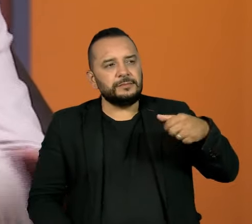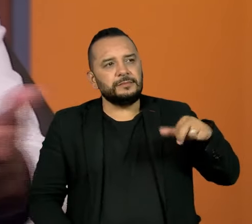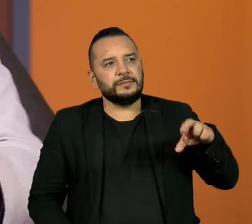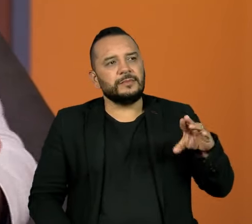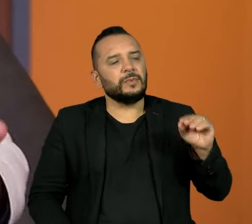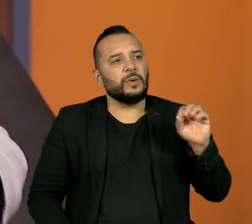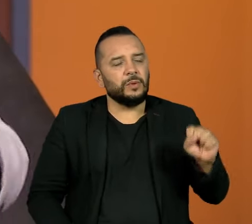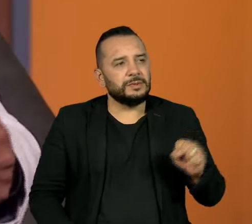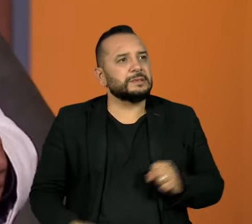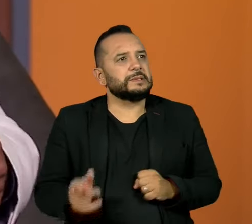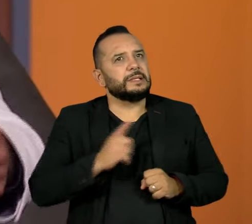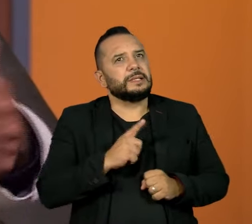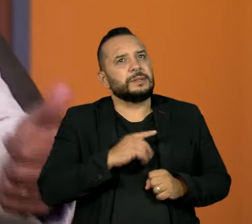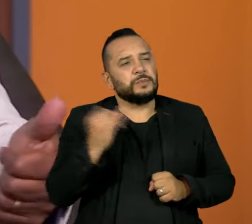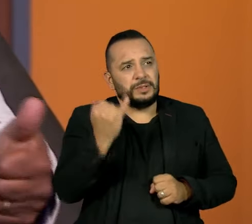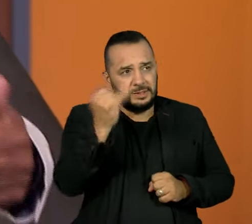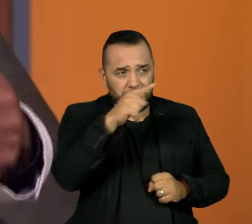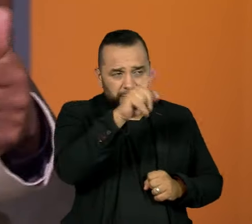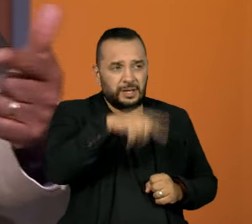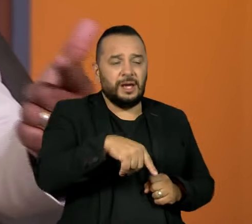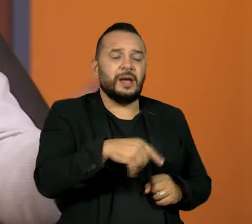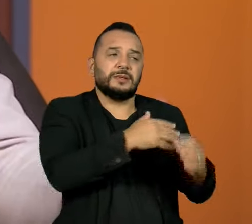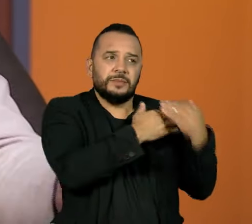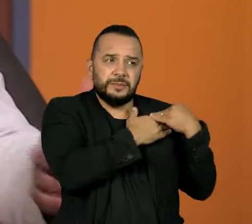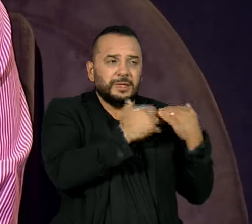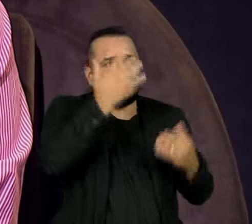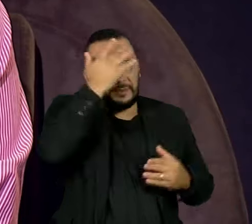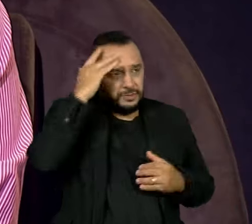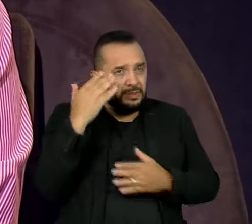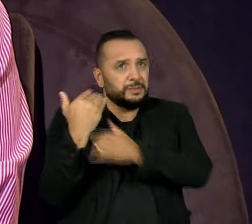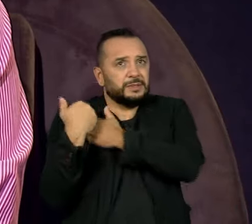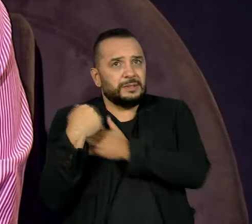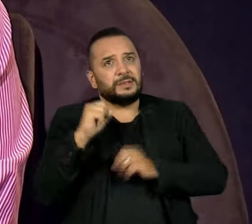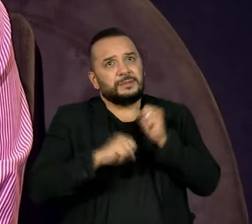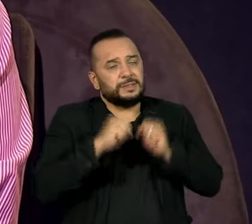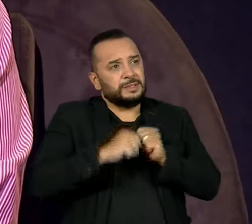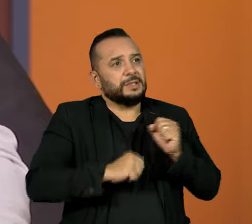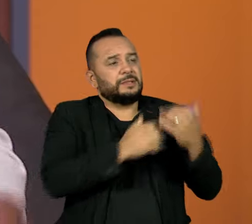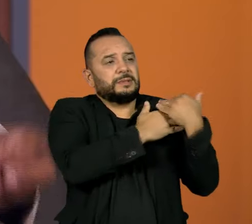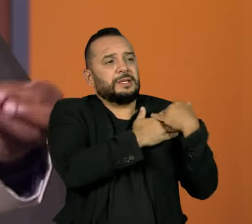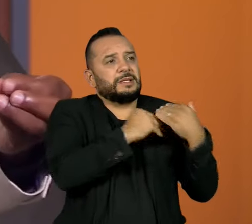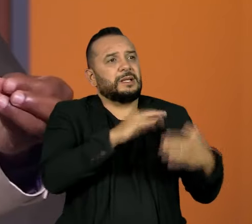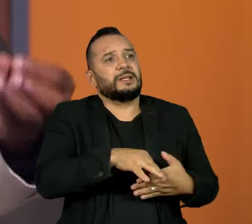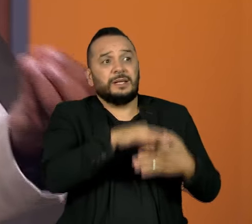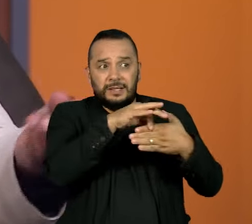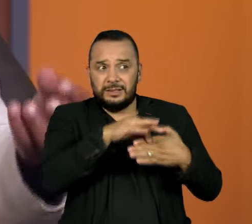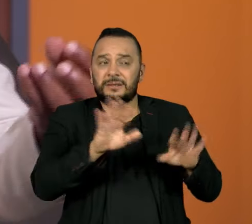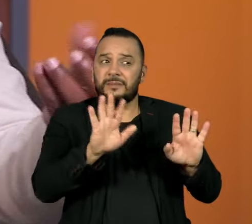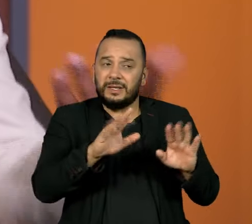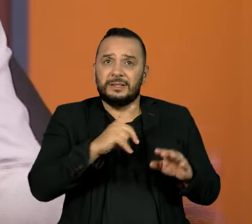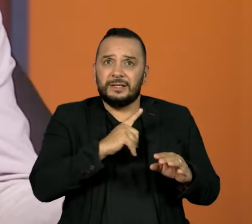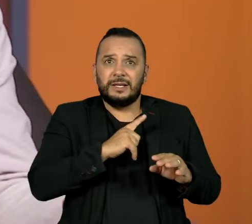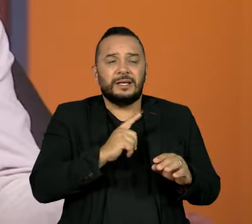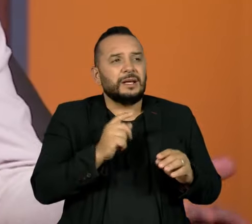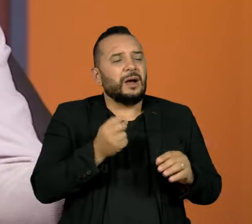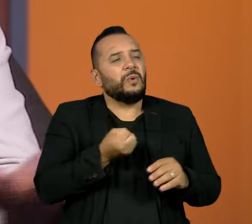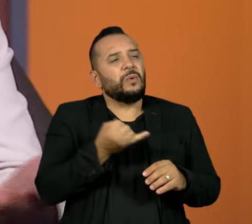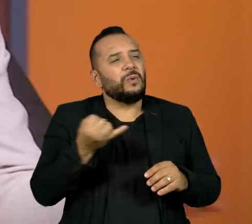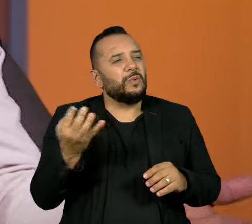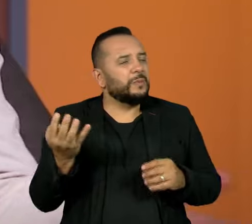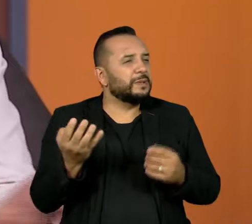importante do que nós estamos dizendo. Você está dizendo, é papel do indivíduo, é papel do presidente, é papel da liderança, mas tem até essas informações mínimas,